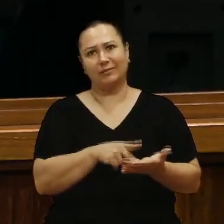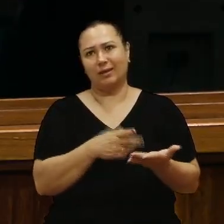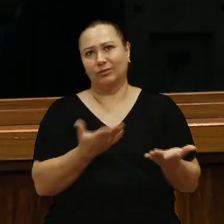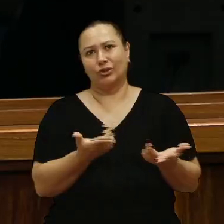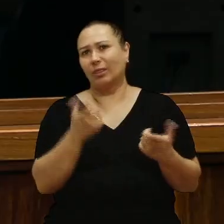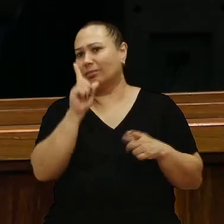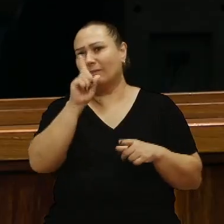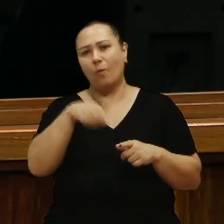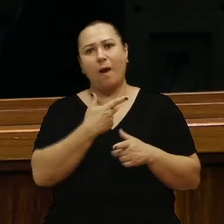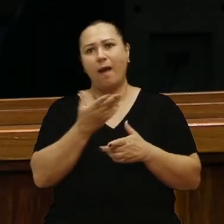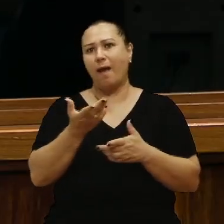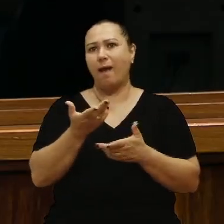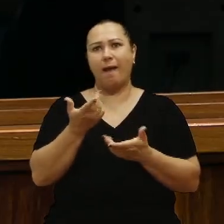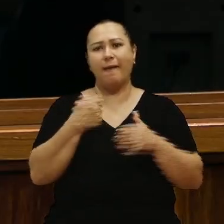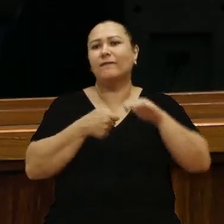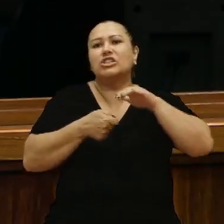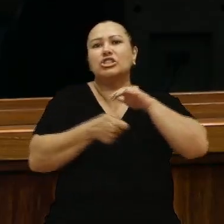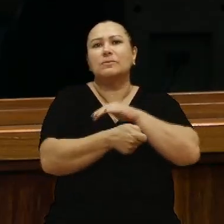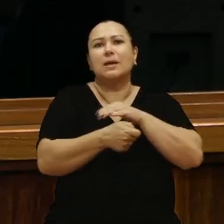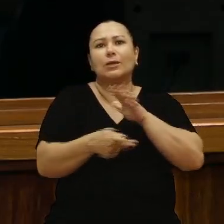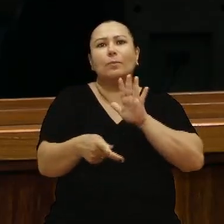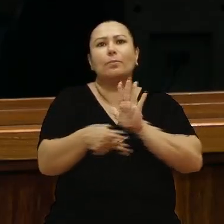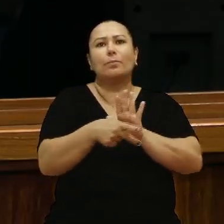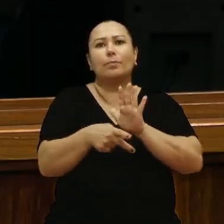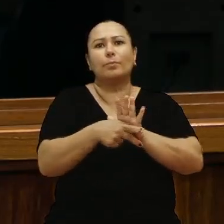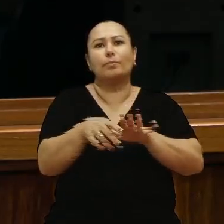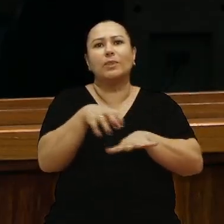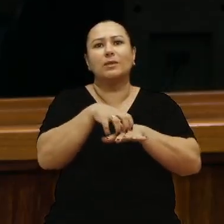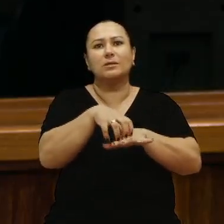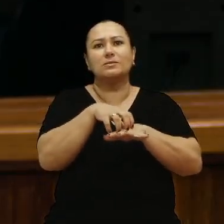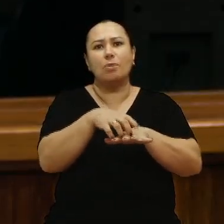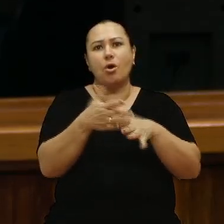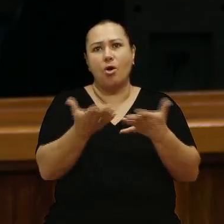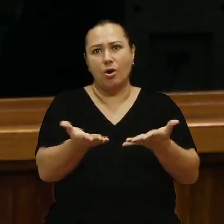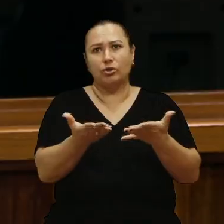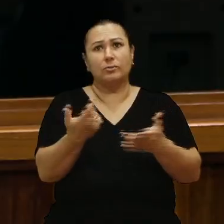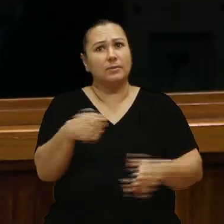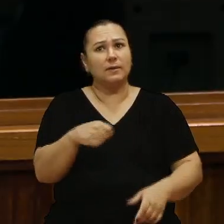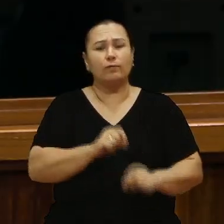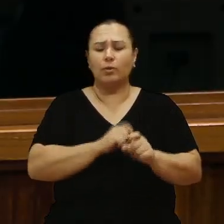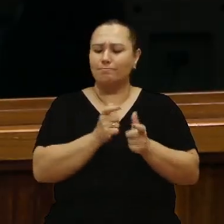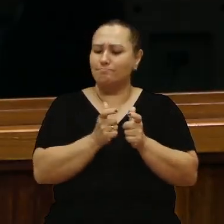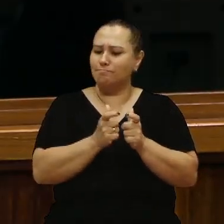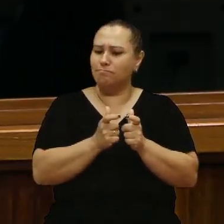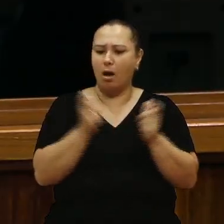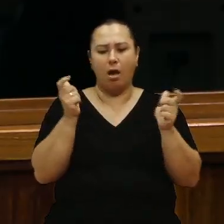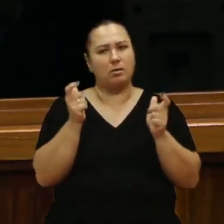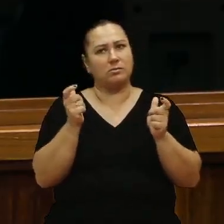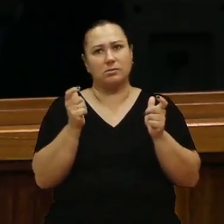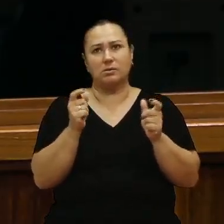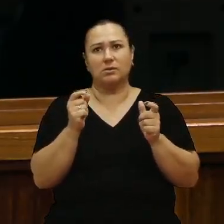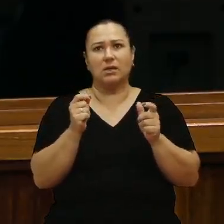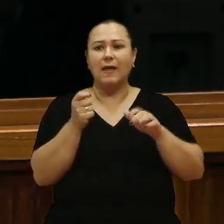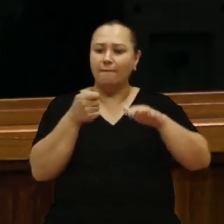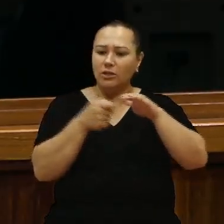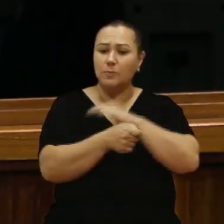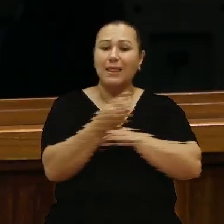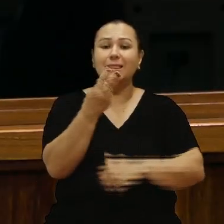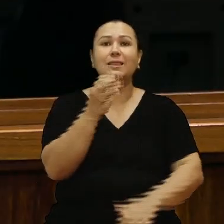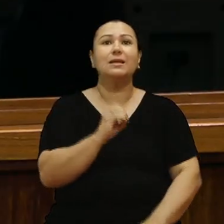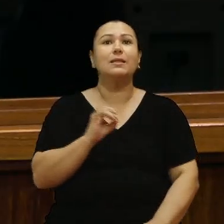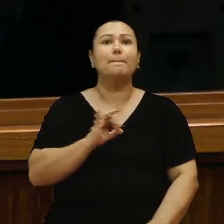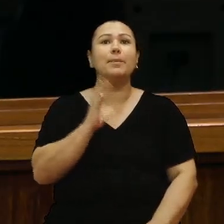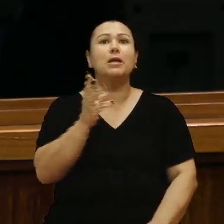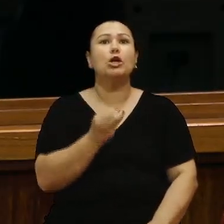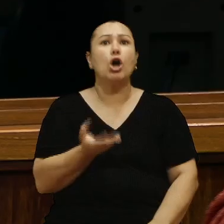investimento no transporte público. Nós teríamos que ter um investimento maior, um investimento de 30 milhões